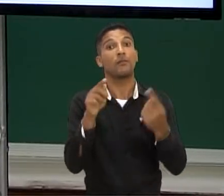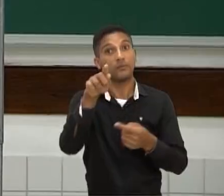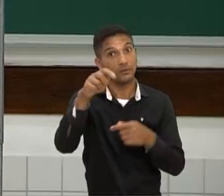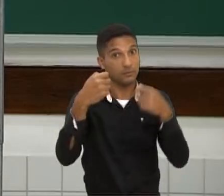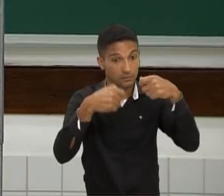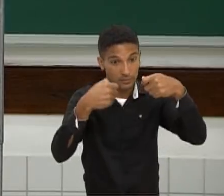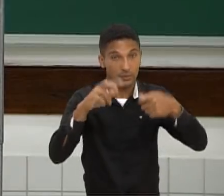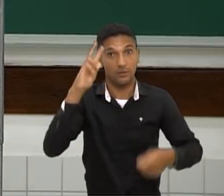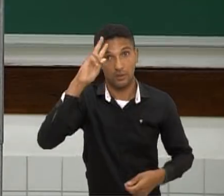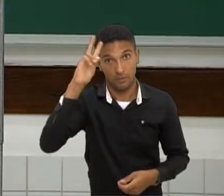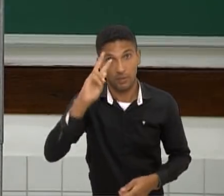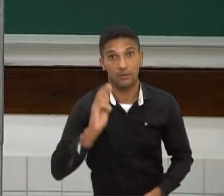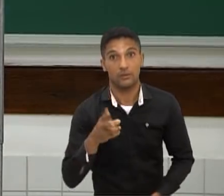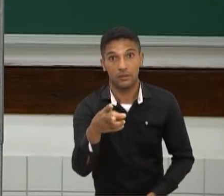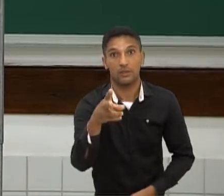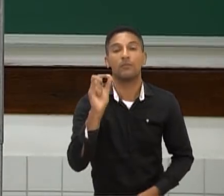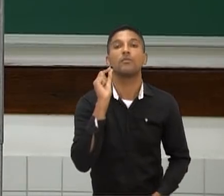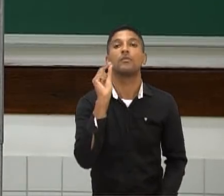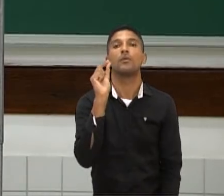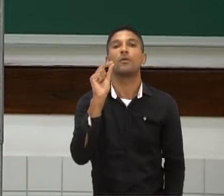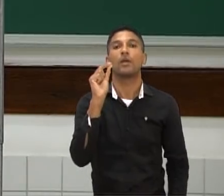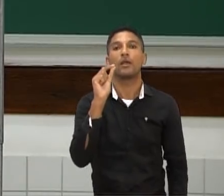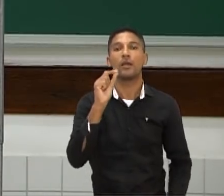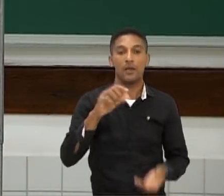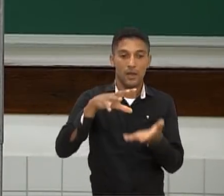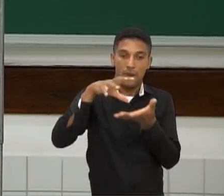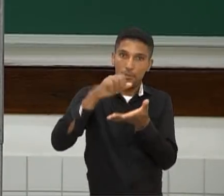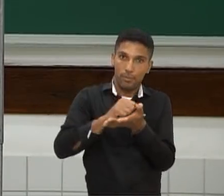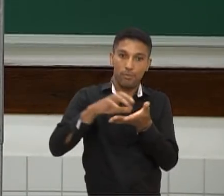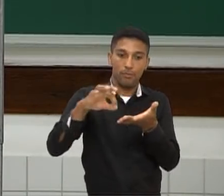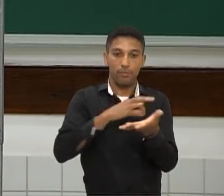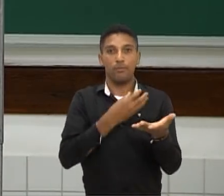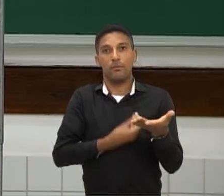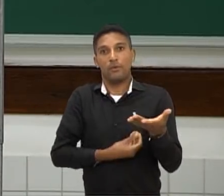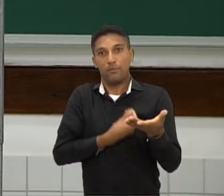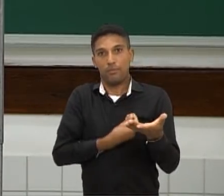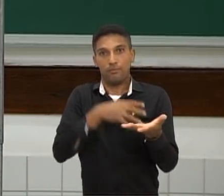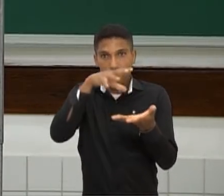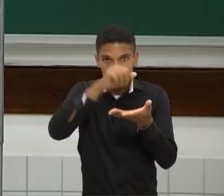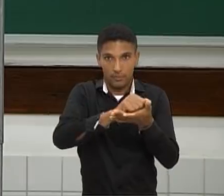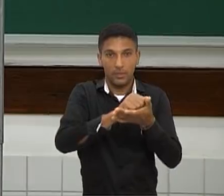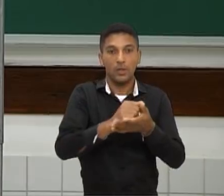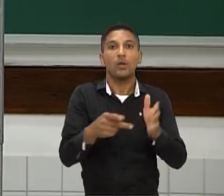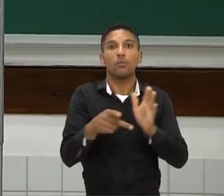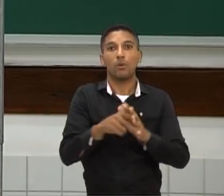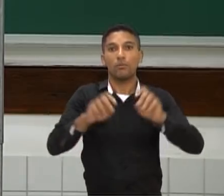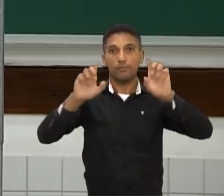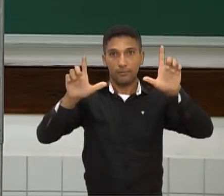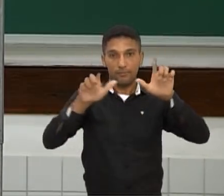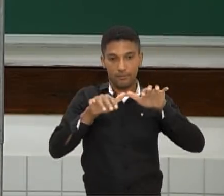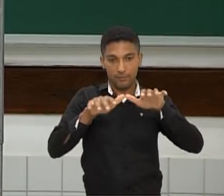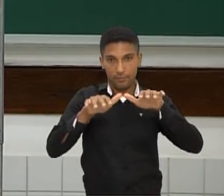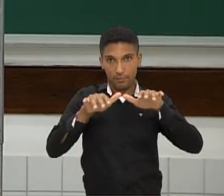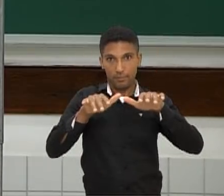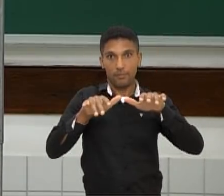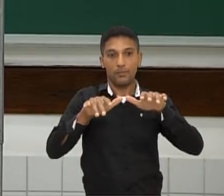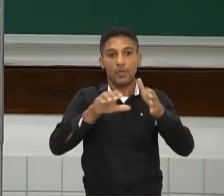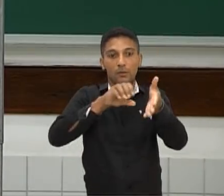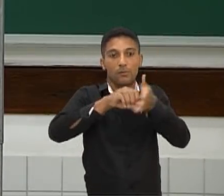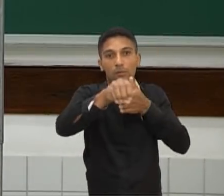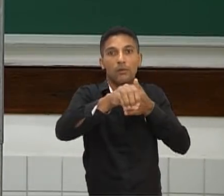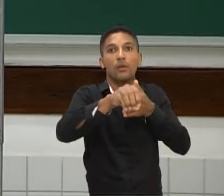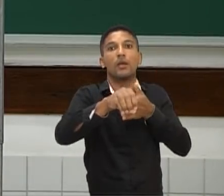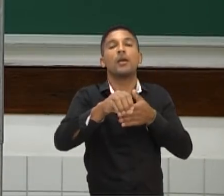o registro de frequência de vocês no Classroom mudou. Basta você clicar no link número 1,